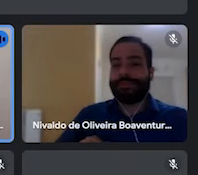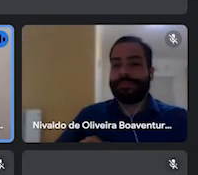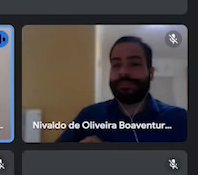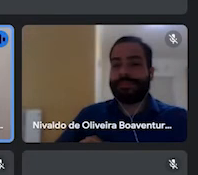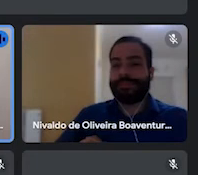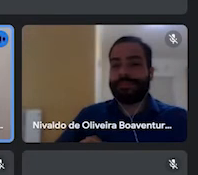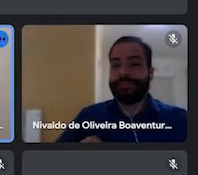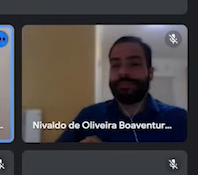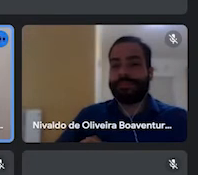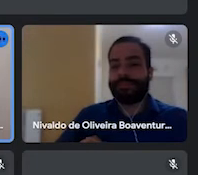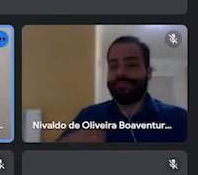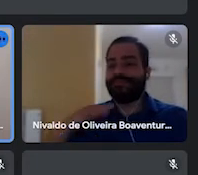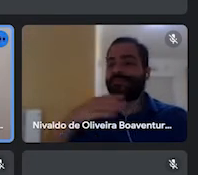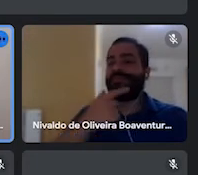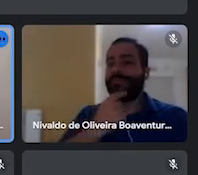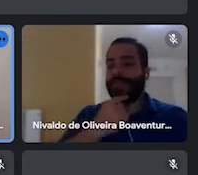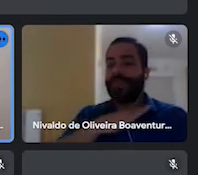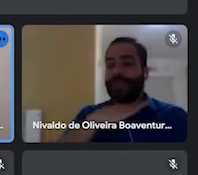Esse morreu.